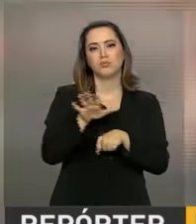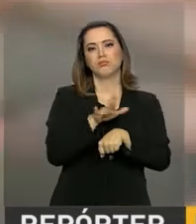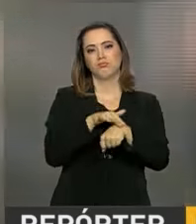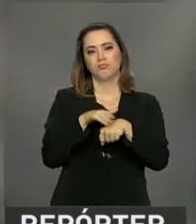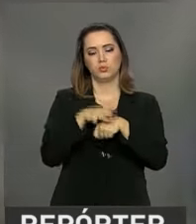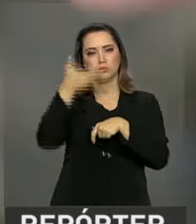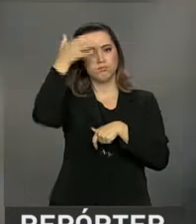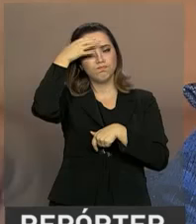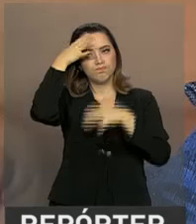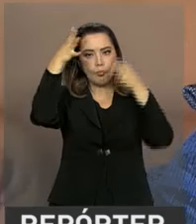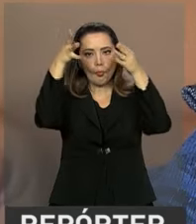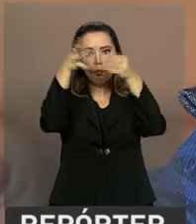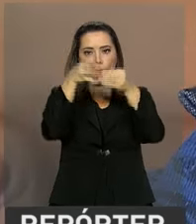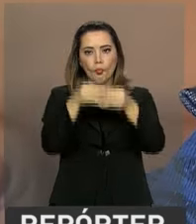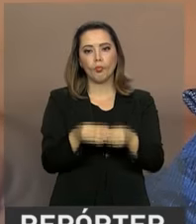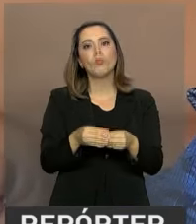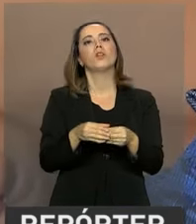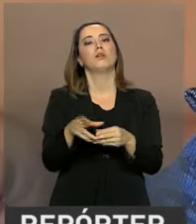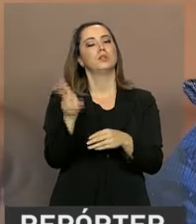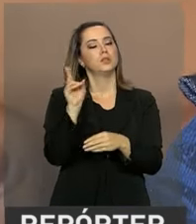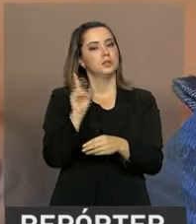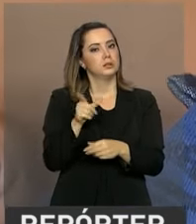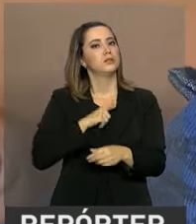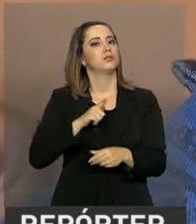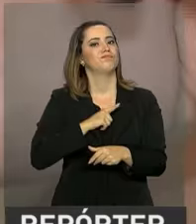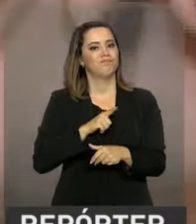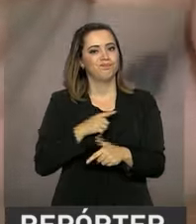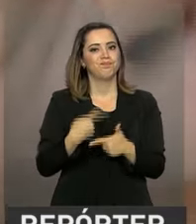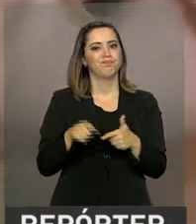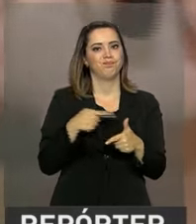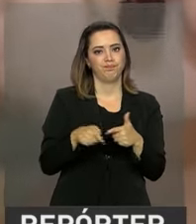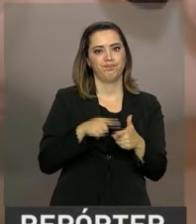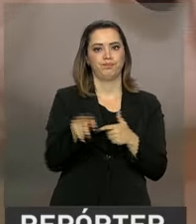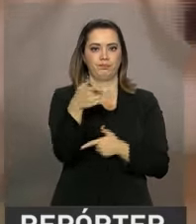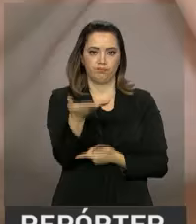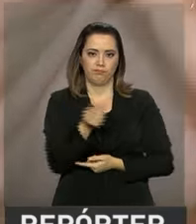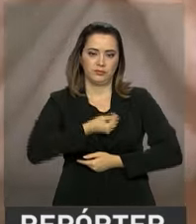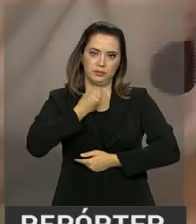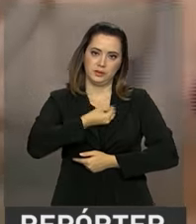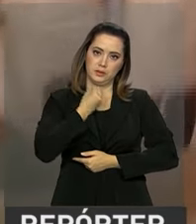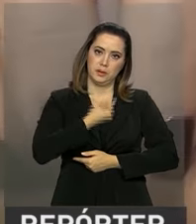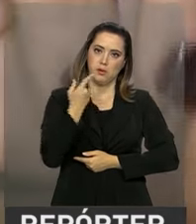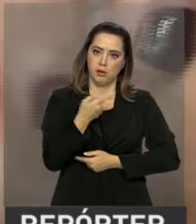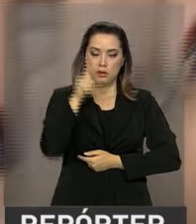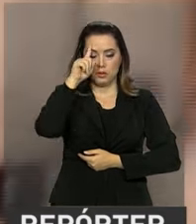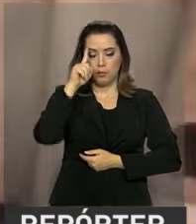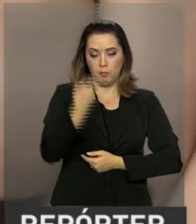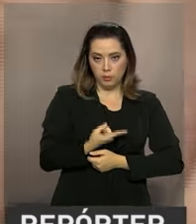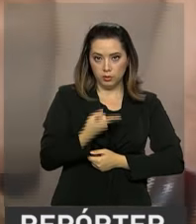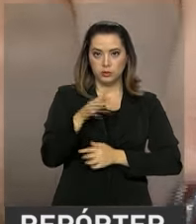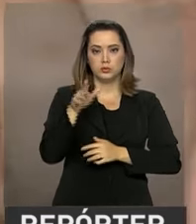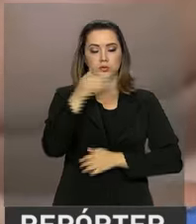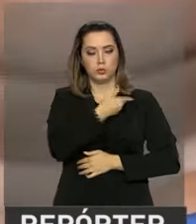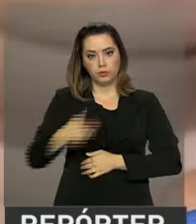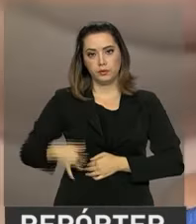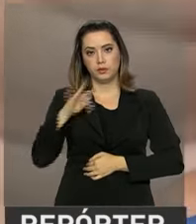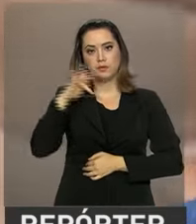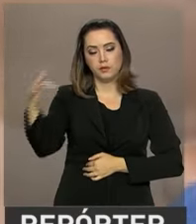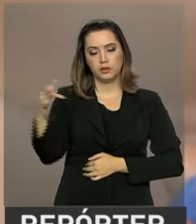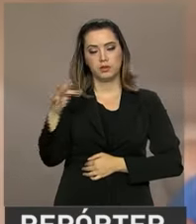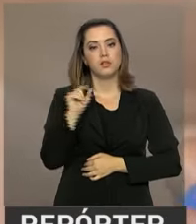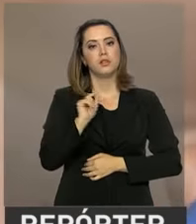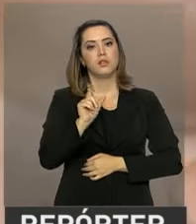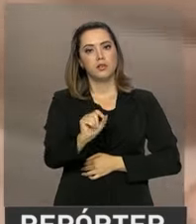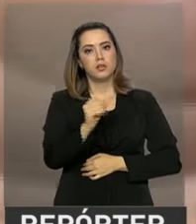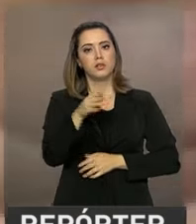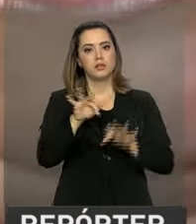formação do cérebro que compromete a qualidade de vida. A determinação do governo federal é para que famílias com pessoas com